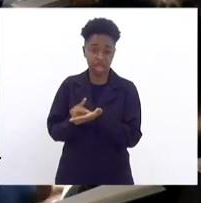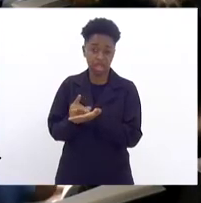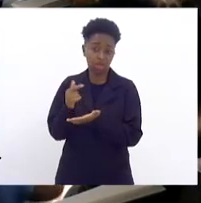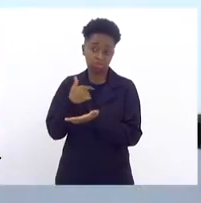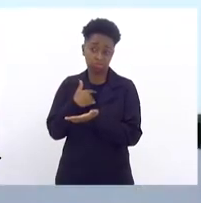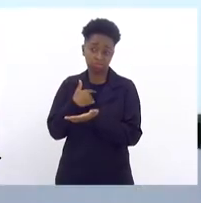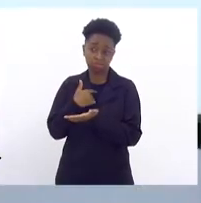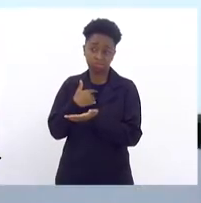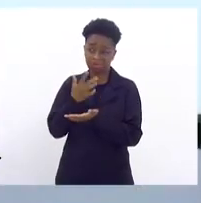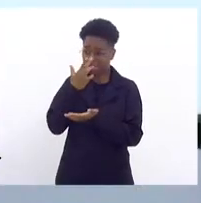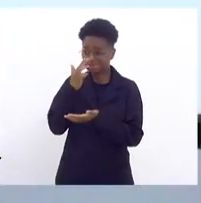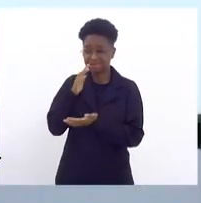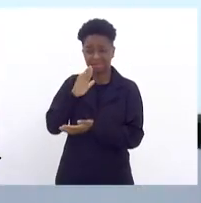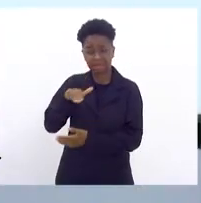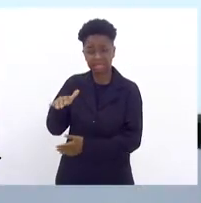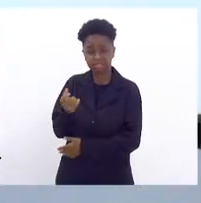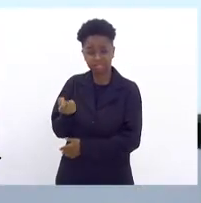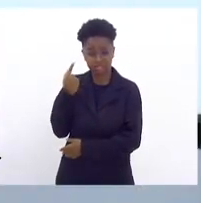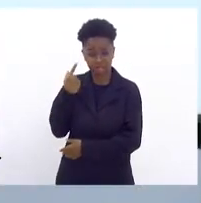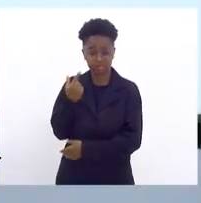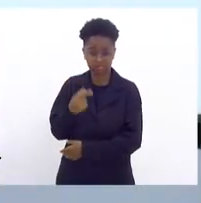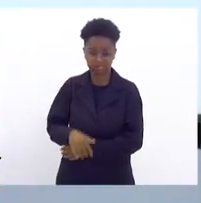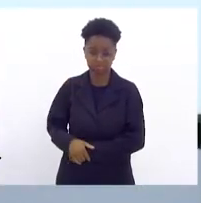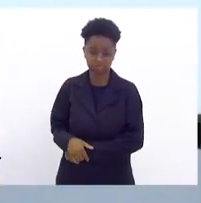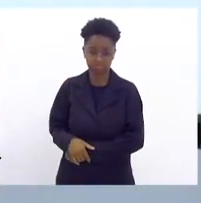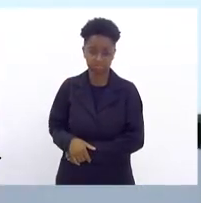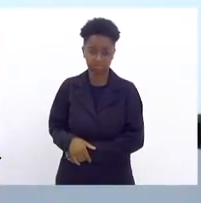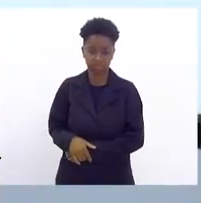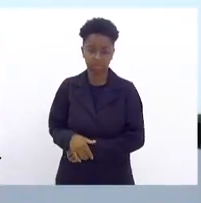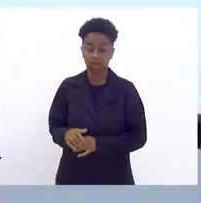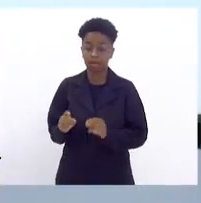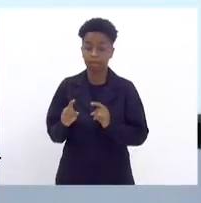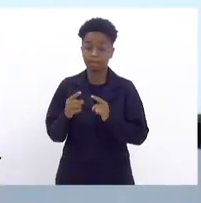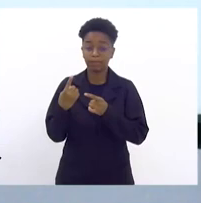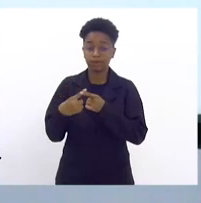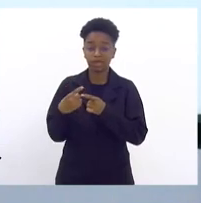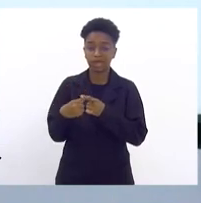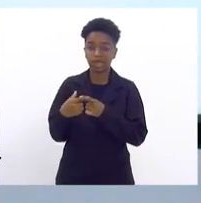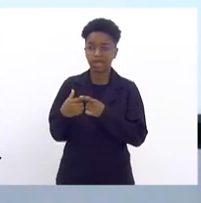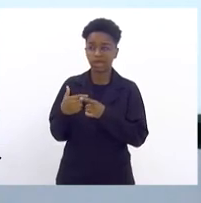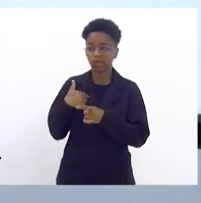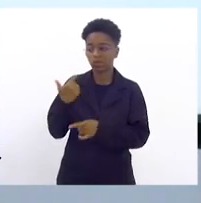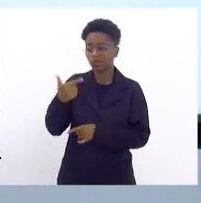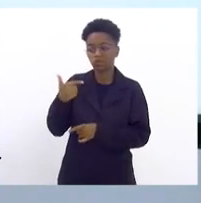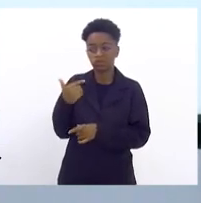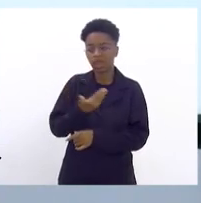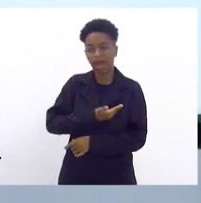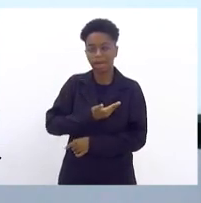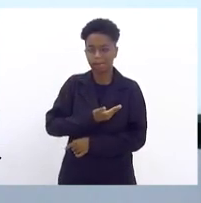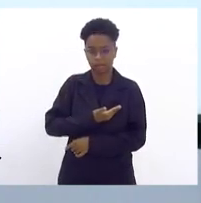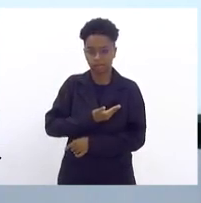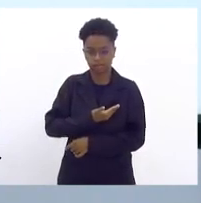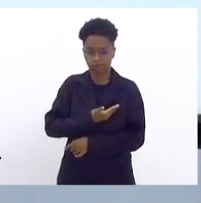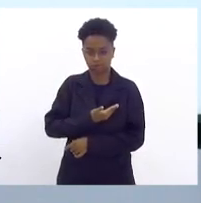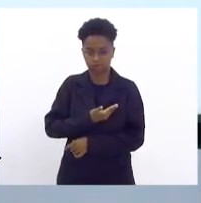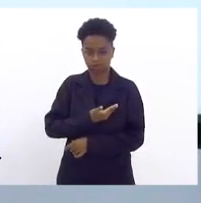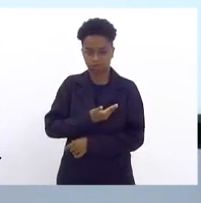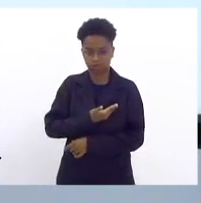uma criança esquisita o estranho o que nos comunicava eu não tinha amiguinhos era